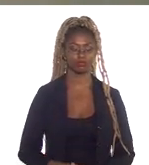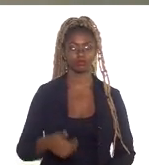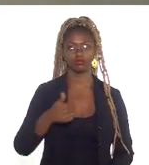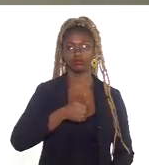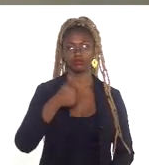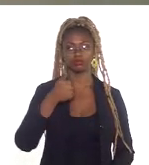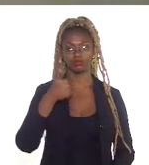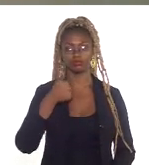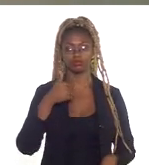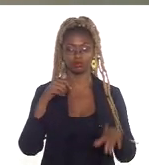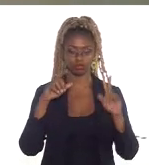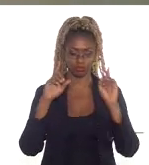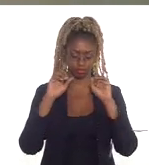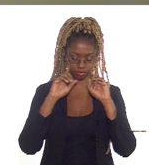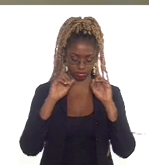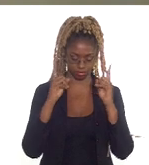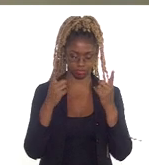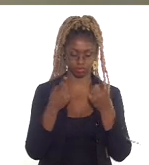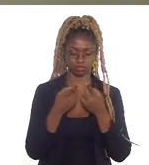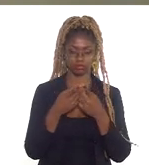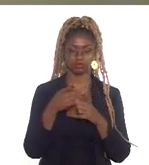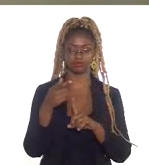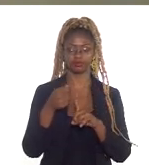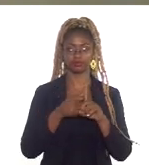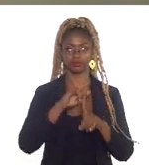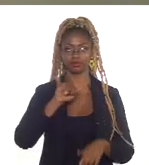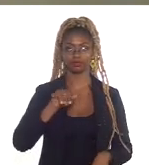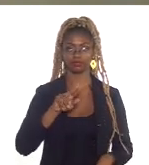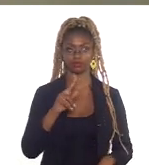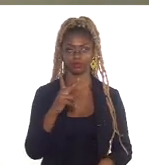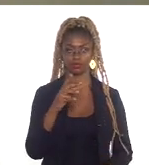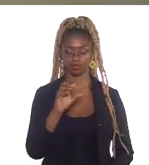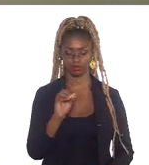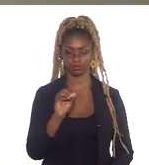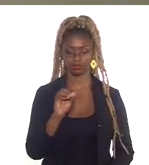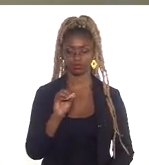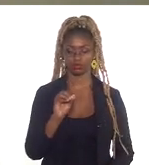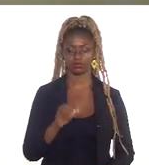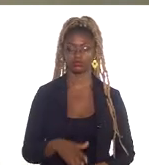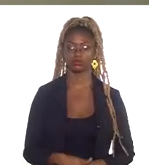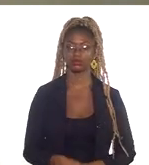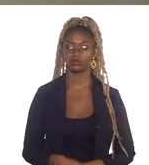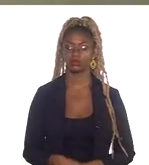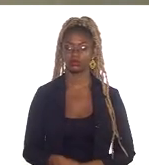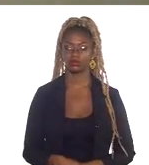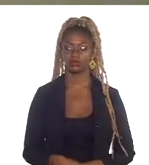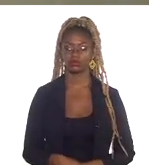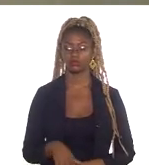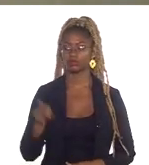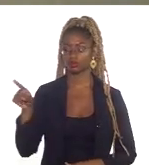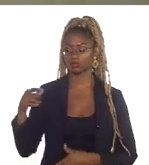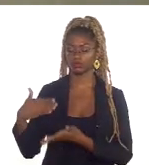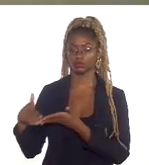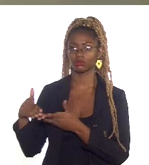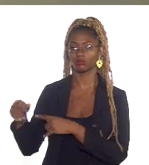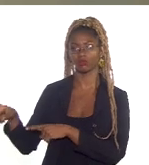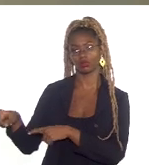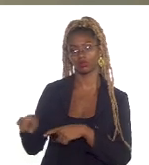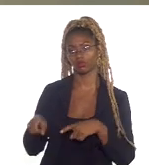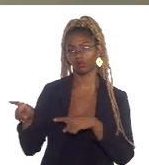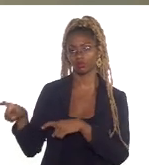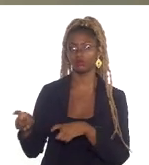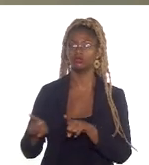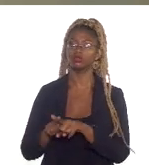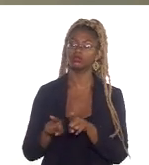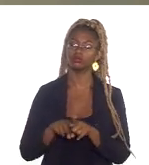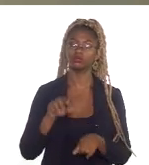reunião do mês de junho, a Fazenda e a